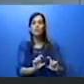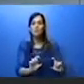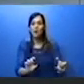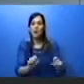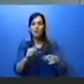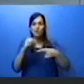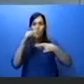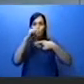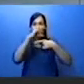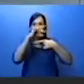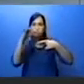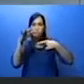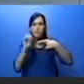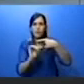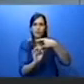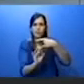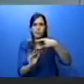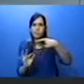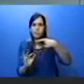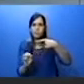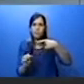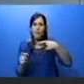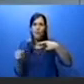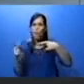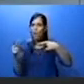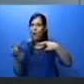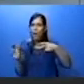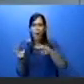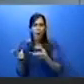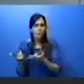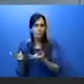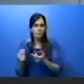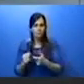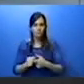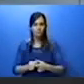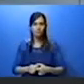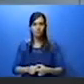vai chegar numa fração no final? Mesma coisa.